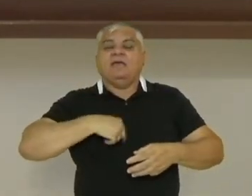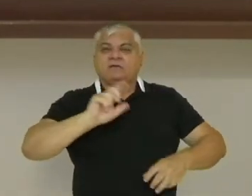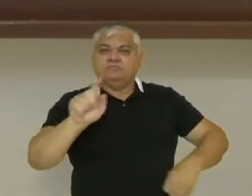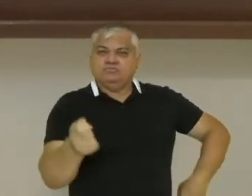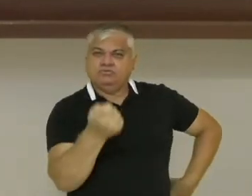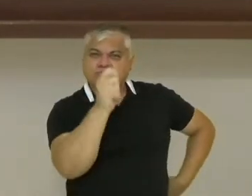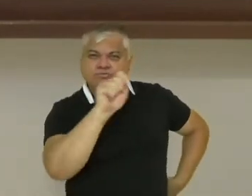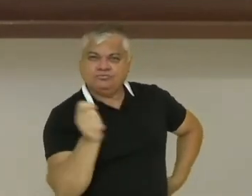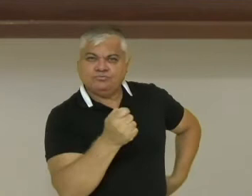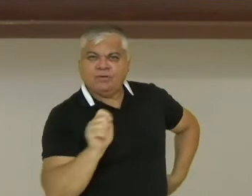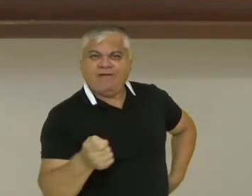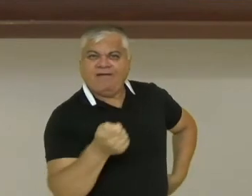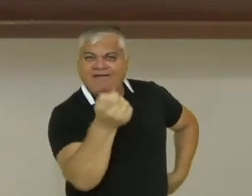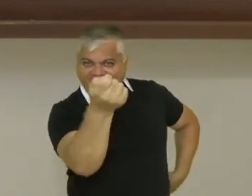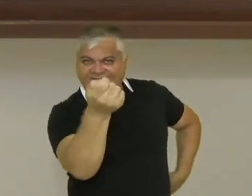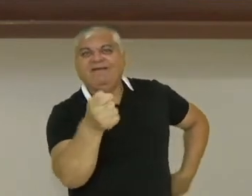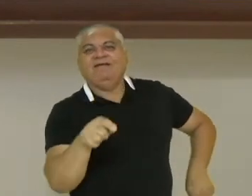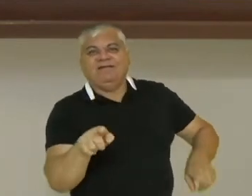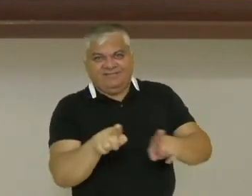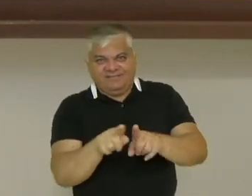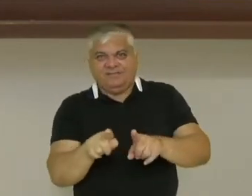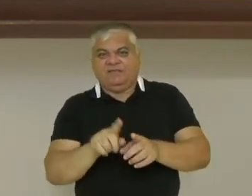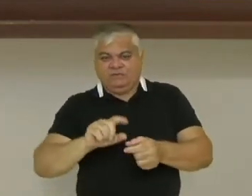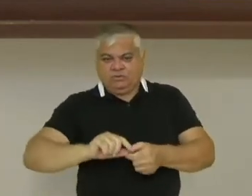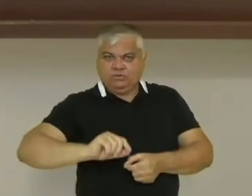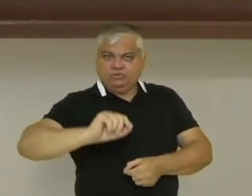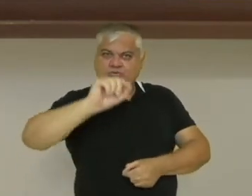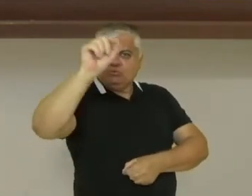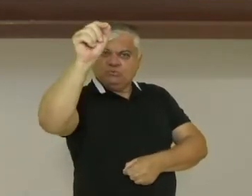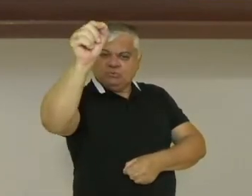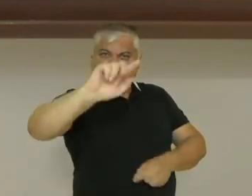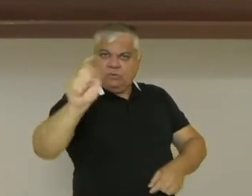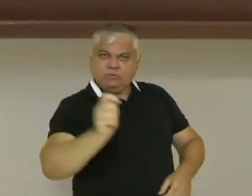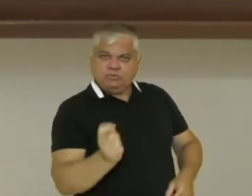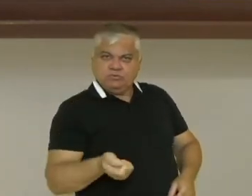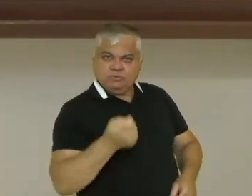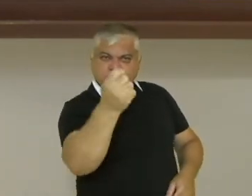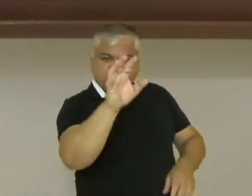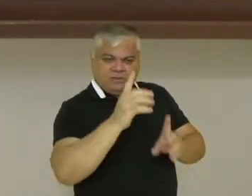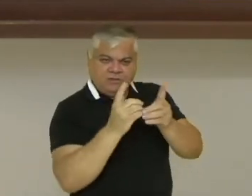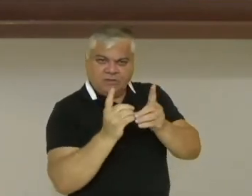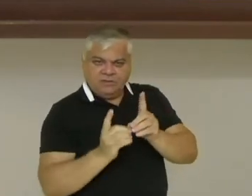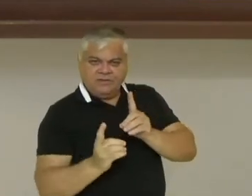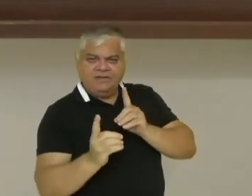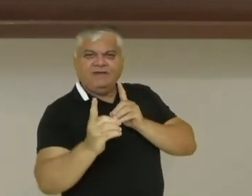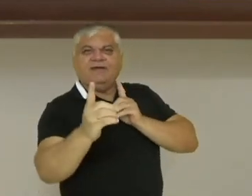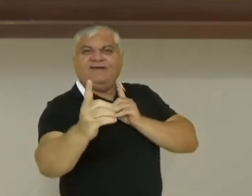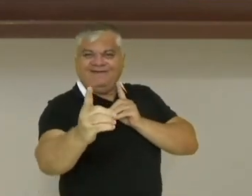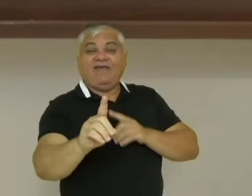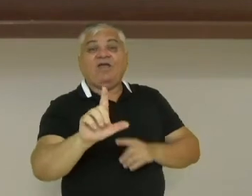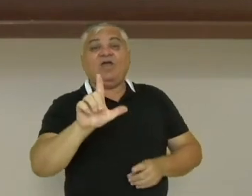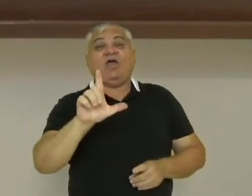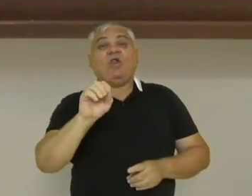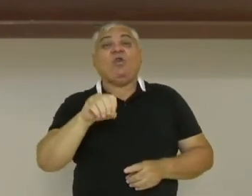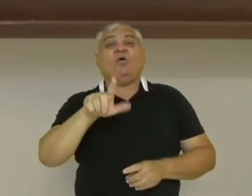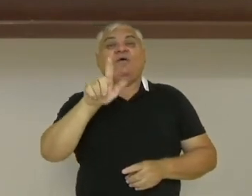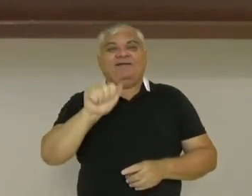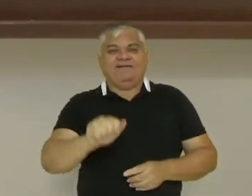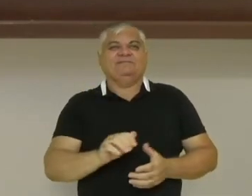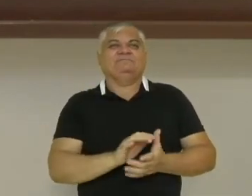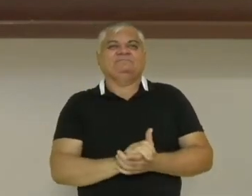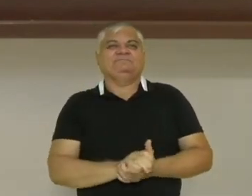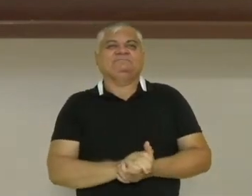que envolve, por exemplo, na esgrima envolve a espada, então tem que ter uma distância longa para que a espada não atinja o oponente.